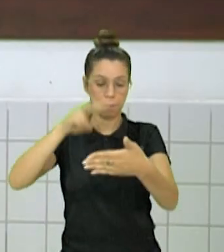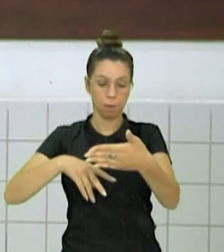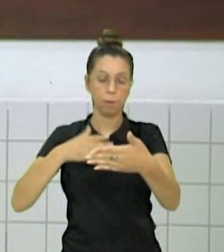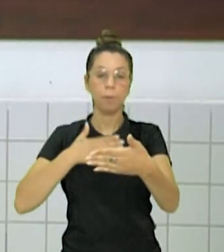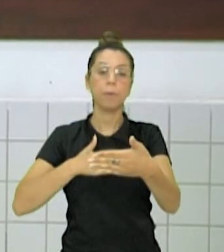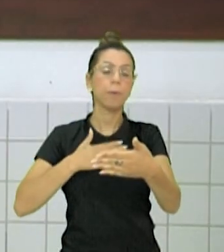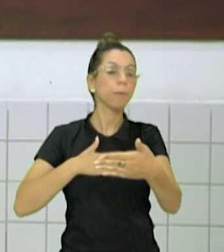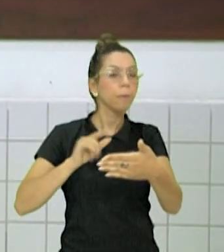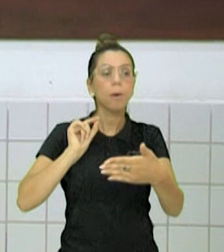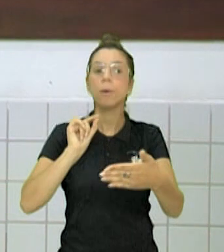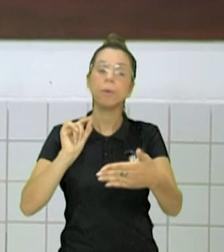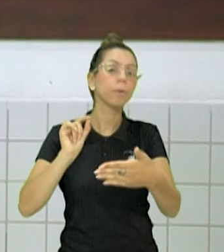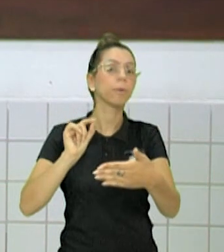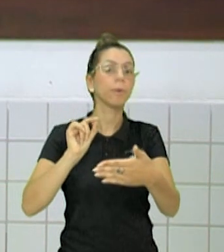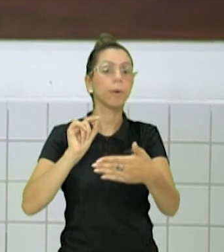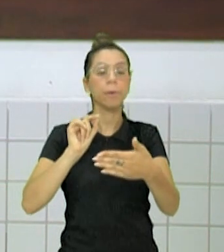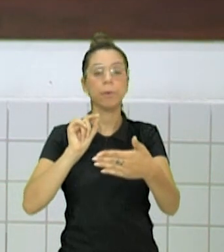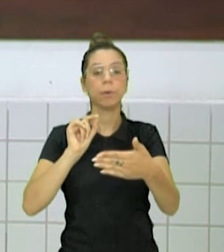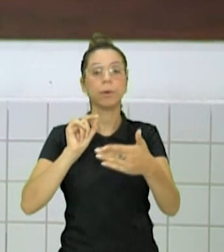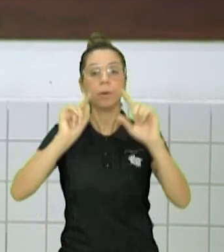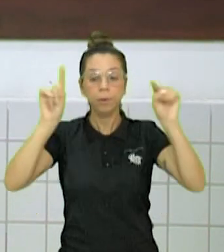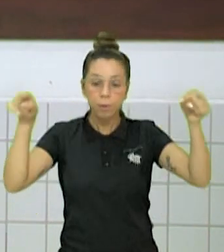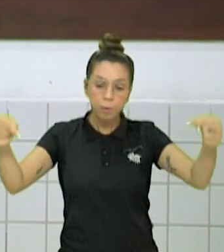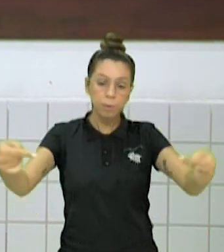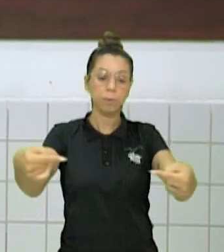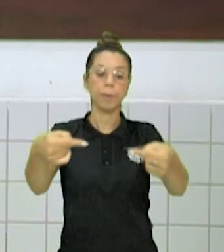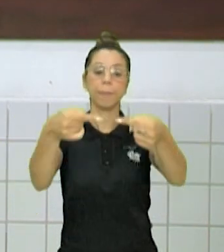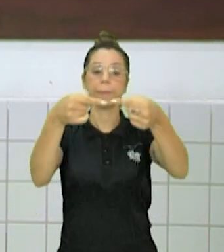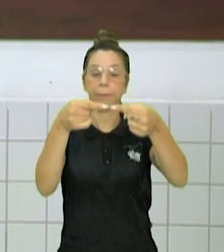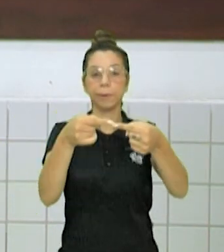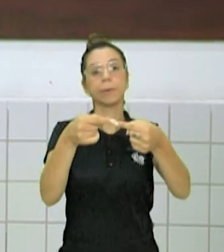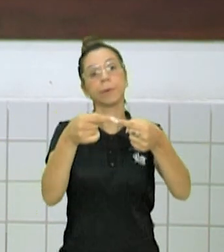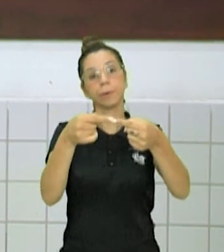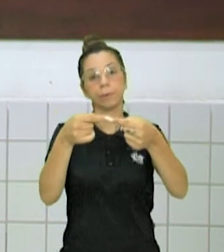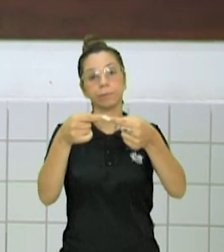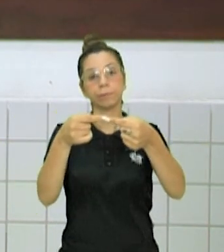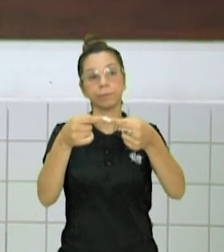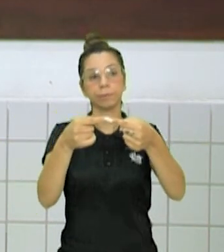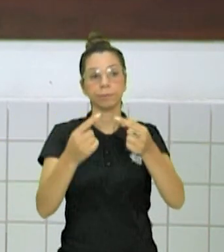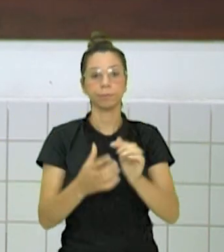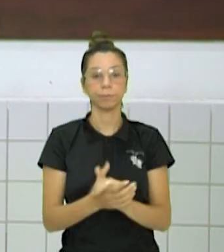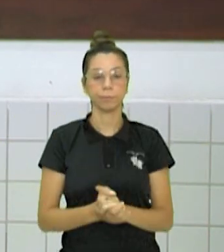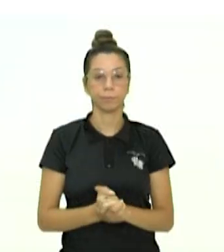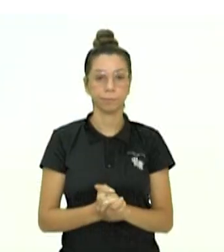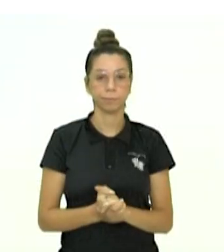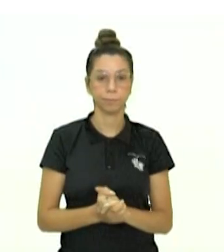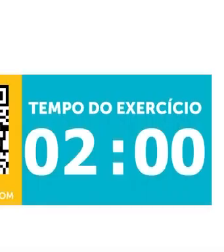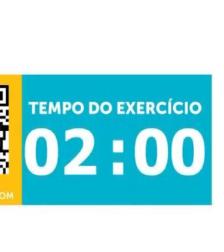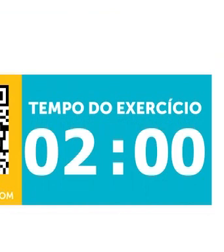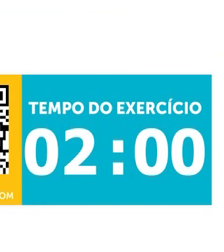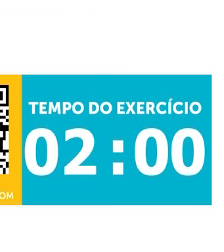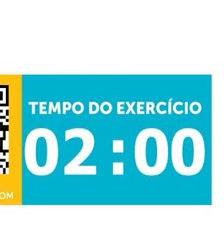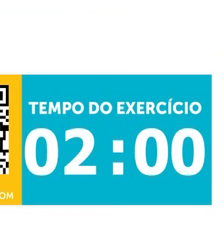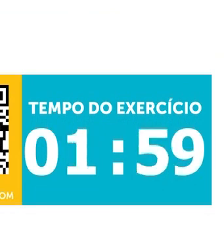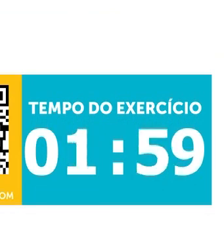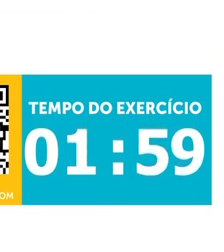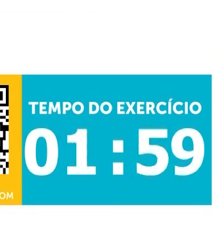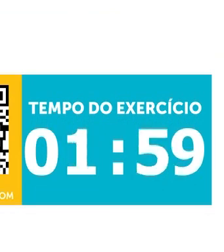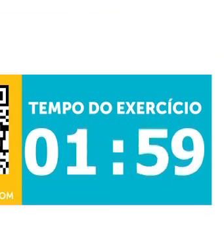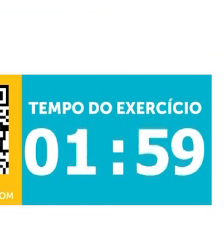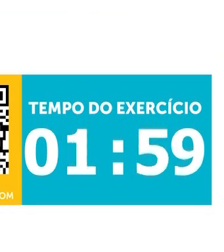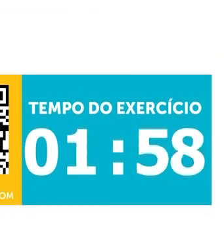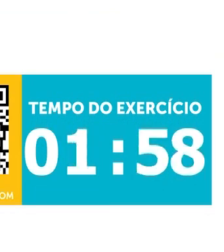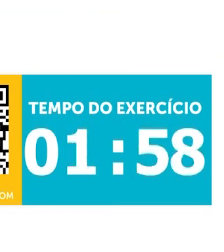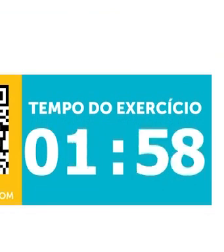e veja qual é a melhor opção para ser encaixada naquela lacuna ali. Bora lá.